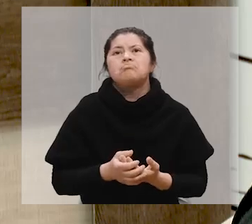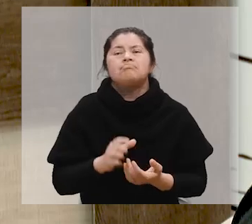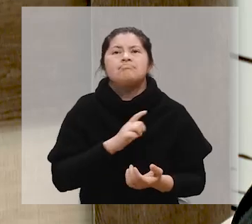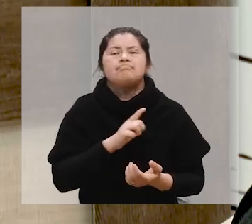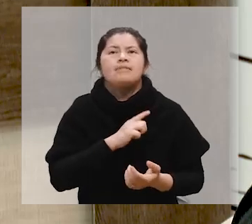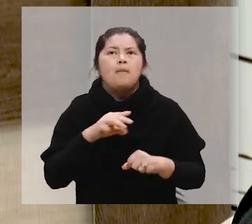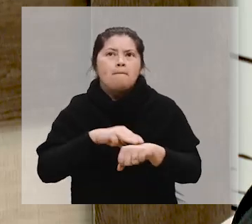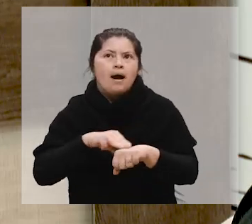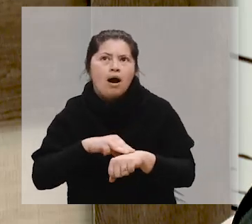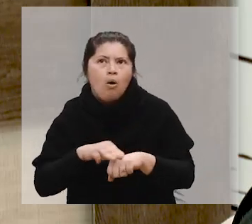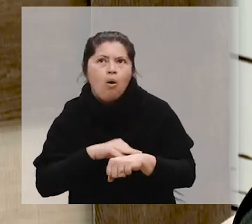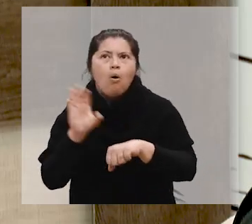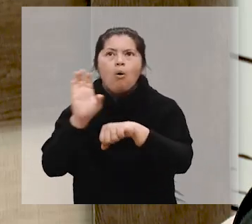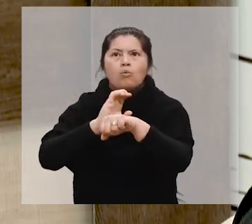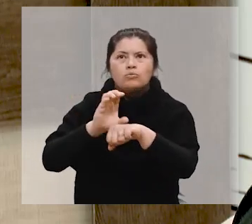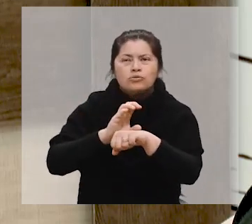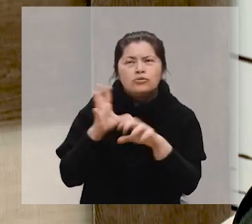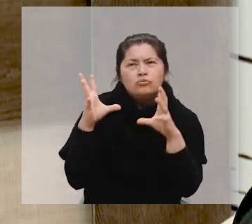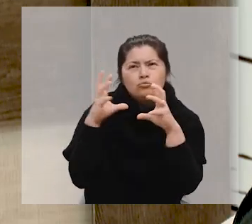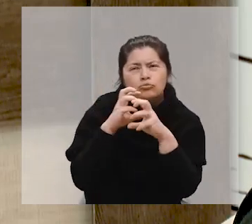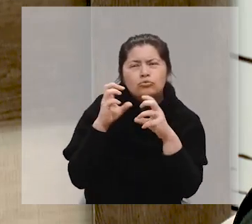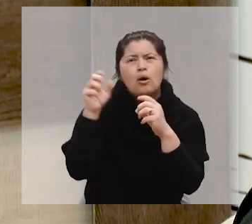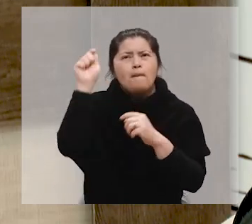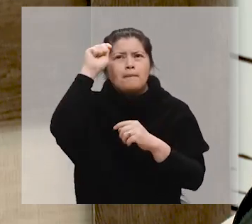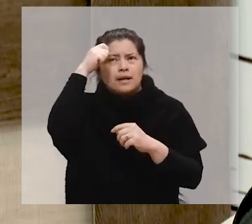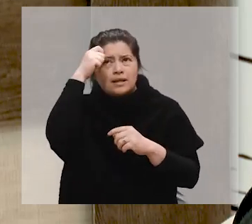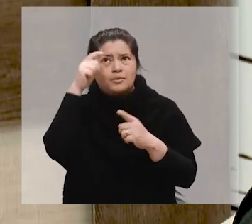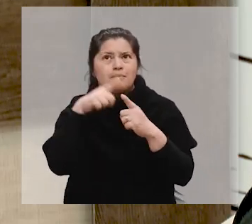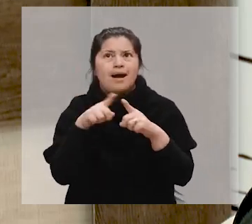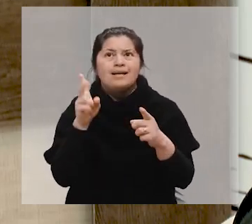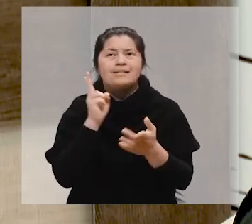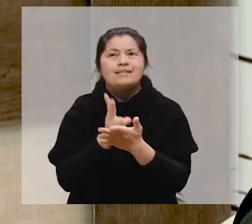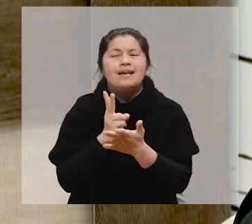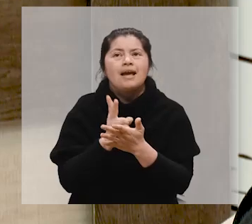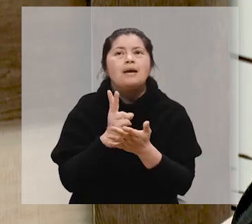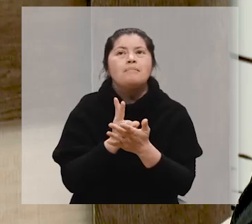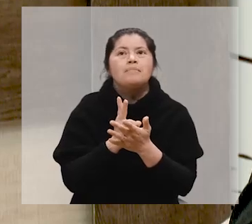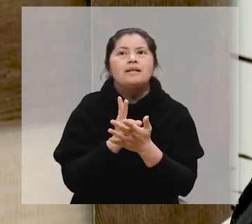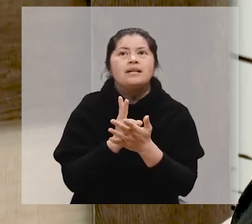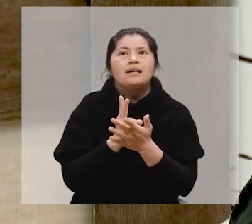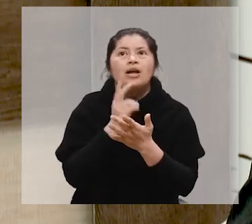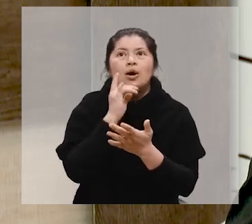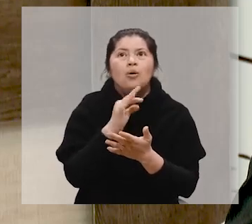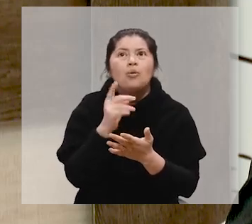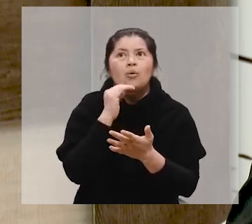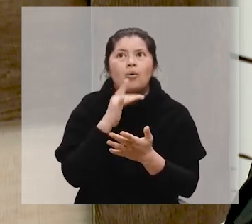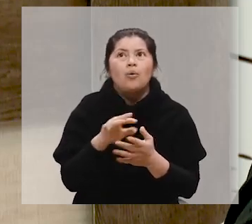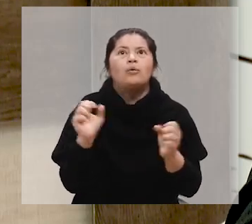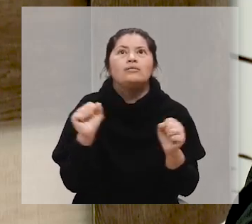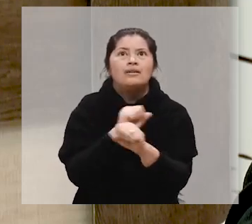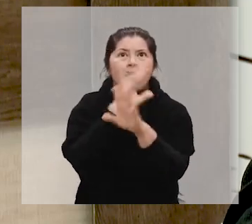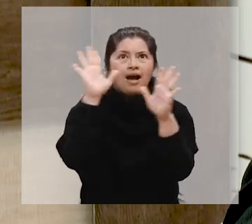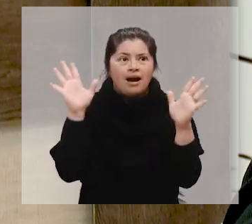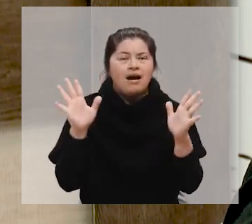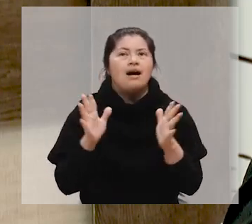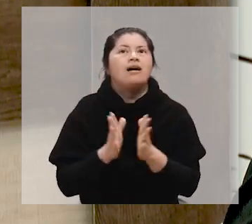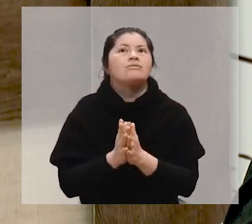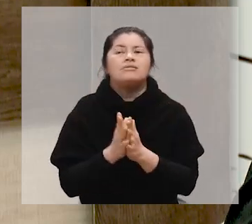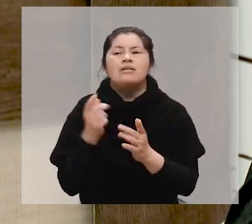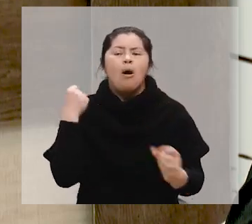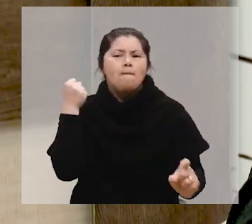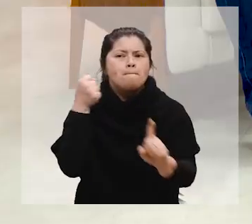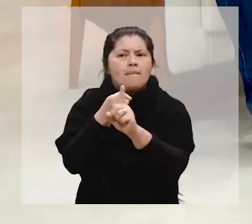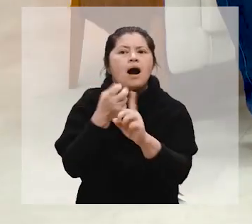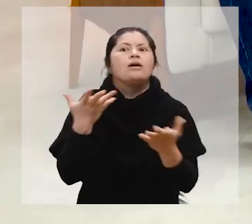eu cito... Tem o marrom, tem o cinza mais escuro, até o preto, mas sempre em tons mais